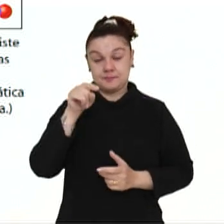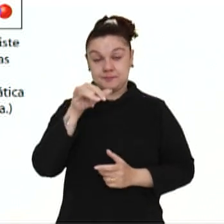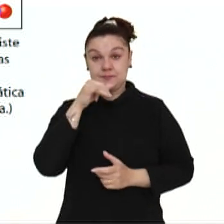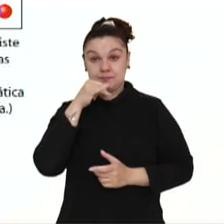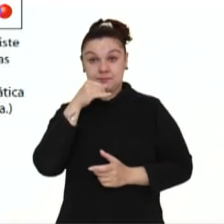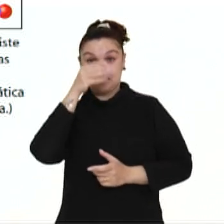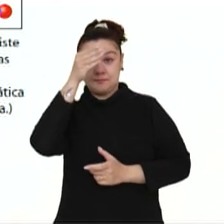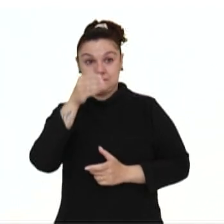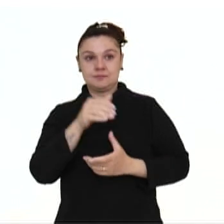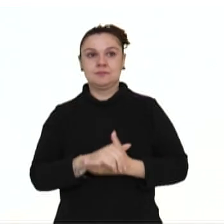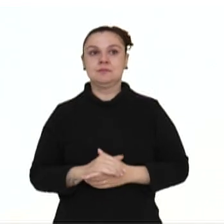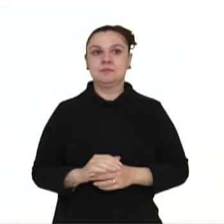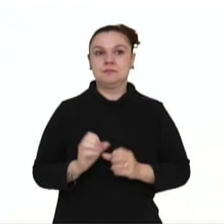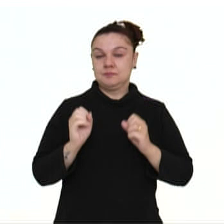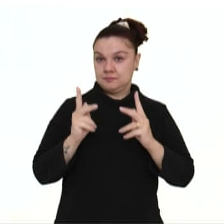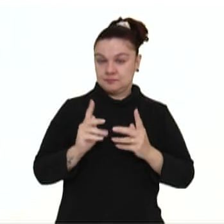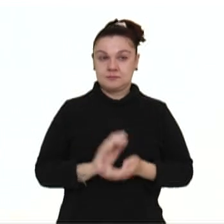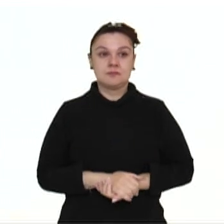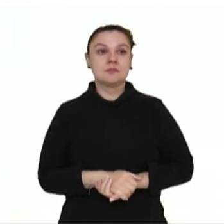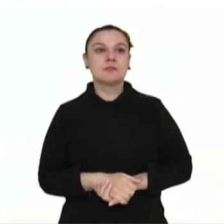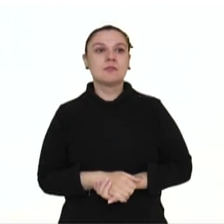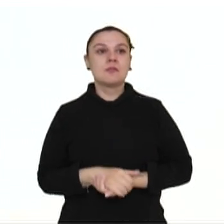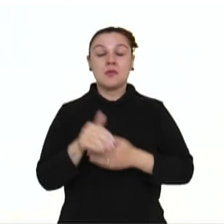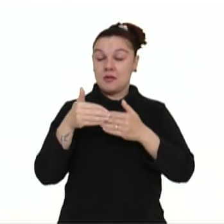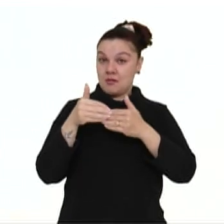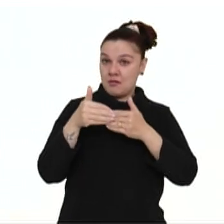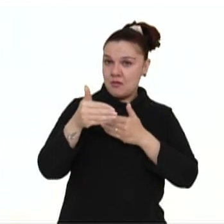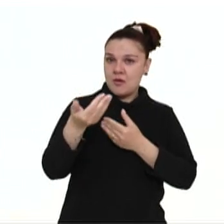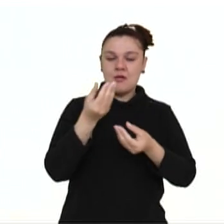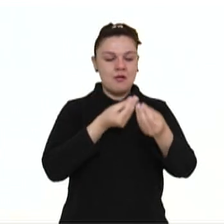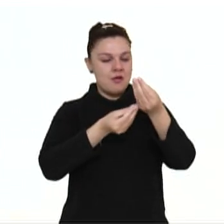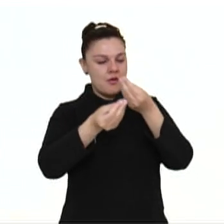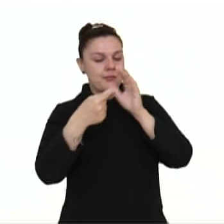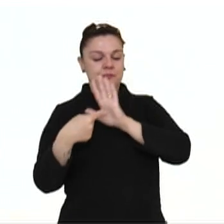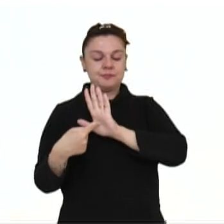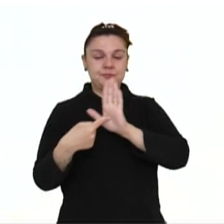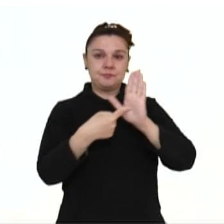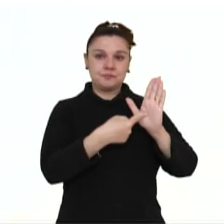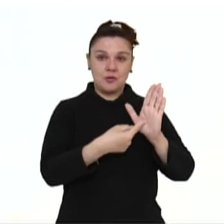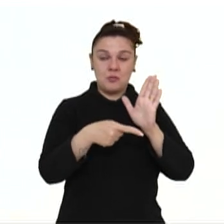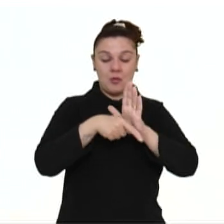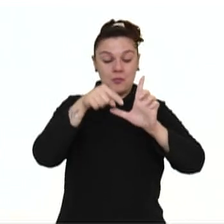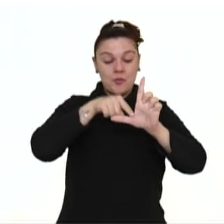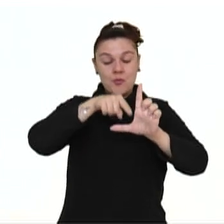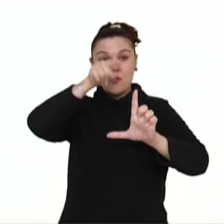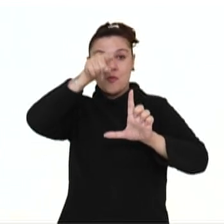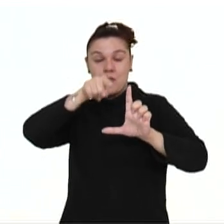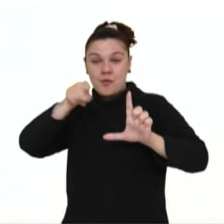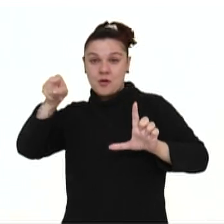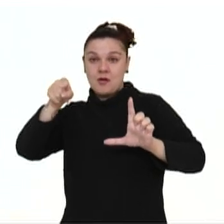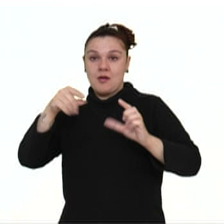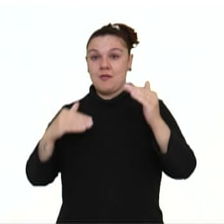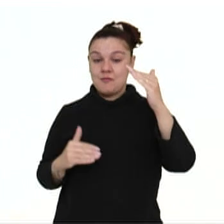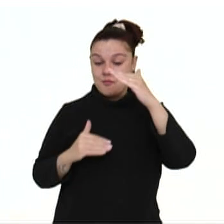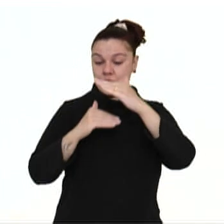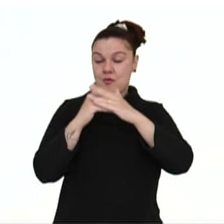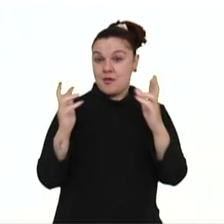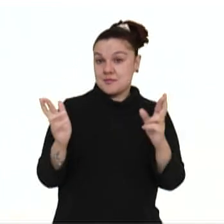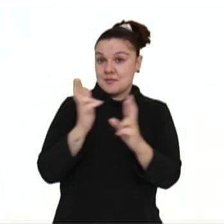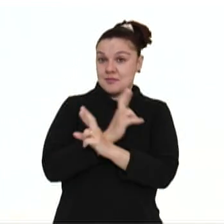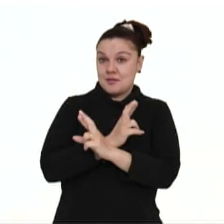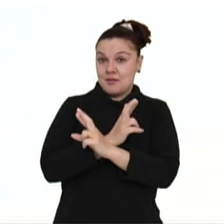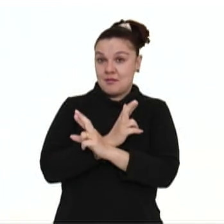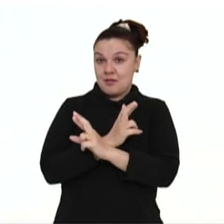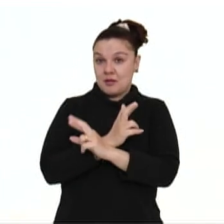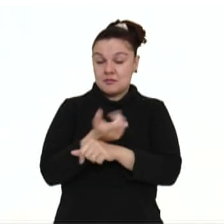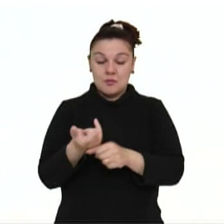nossa história aqui. E aí, como que eu vou representar graficamente a relação entre concentração